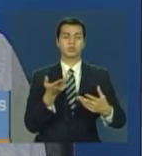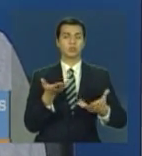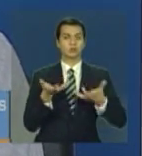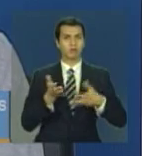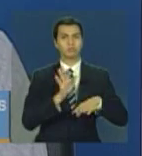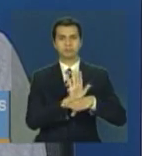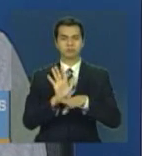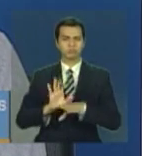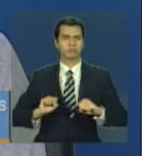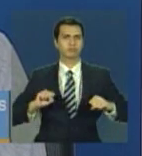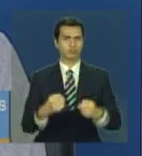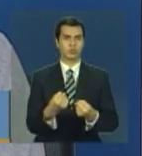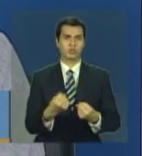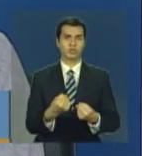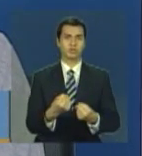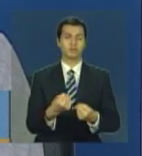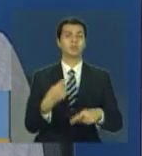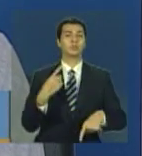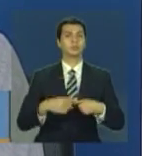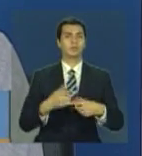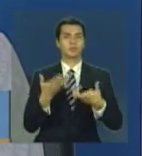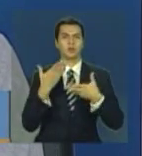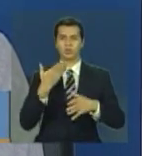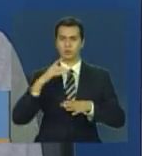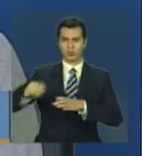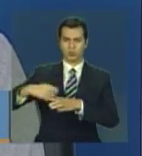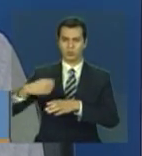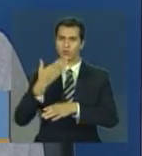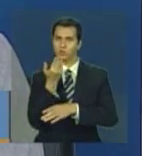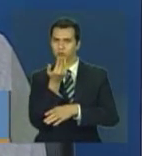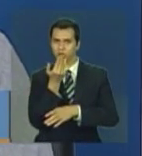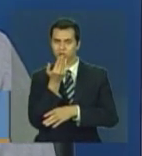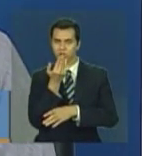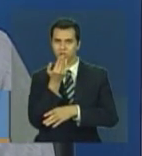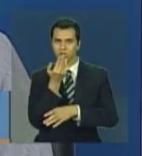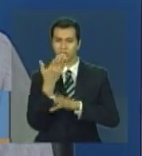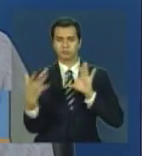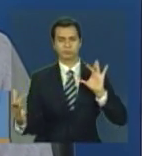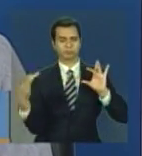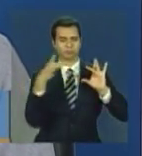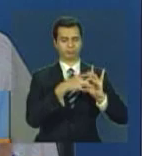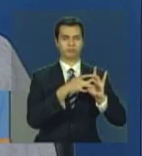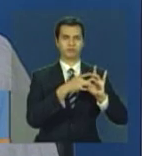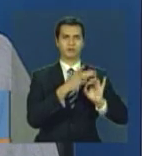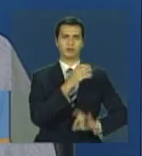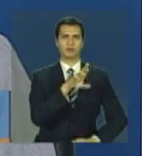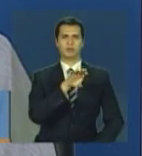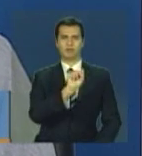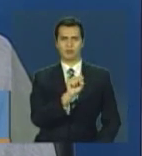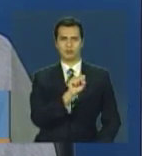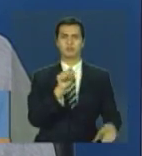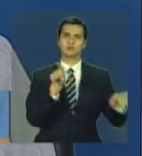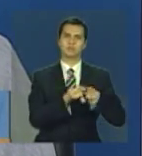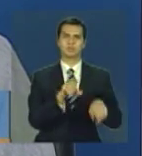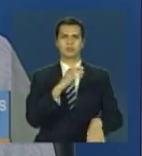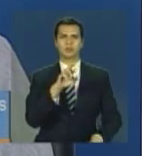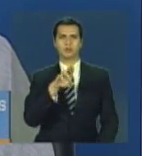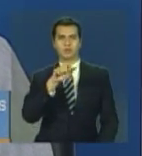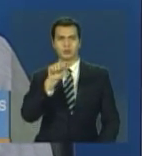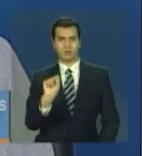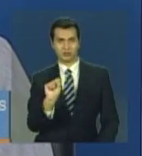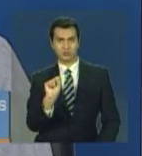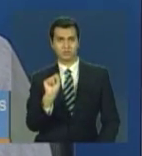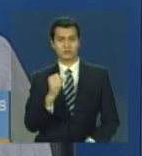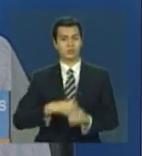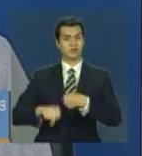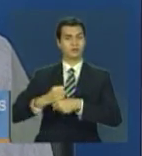que frequenta os centros de referenciamento de assistência social, os CRAS e os CREAS, né, já era uma realidade, né, a partir do ano